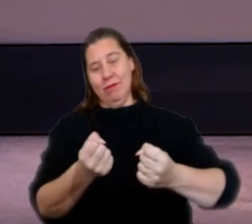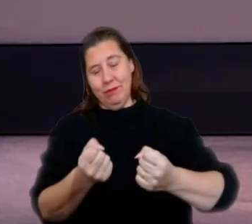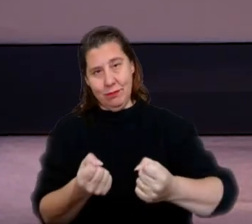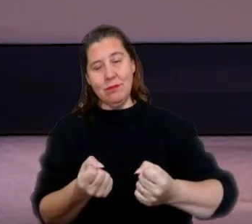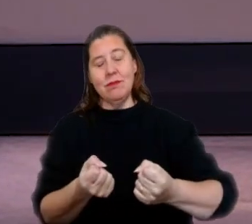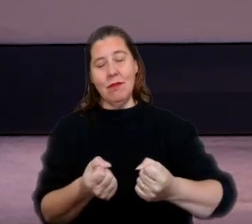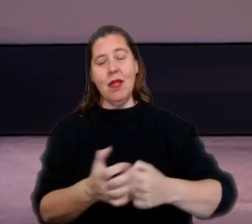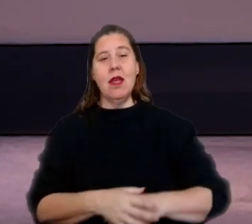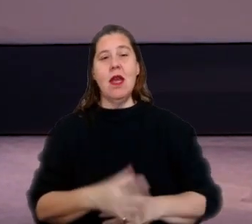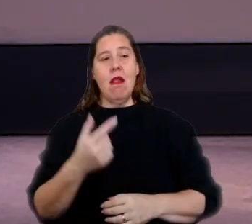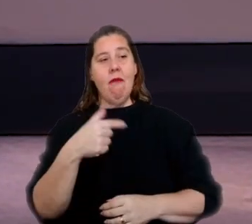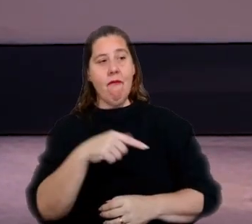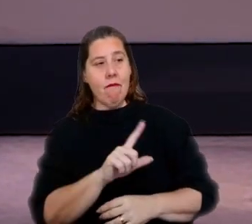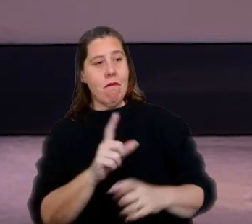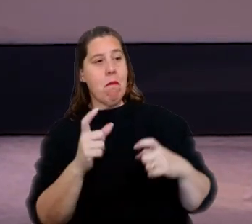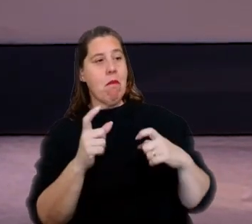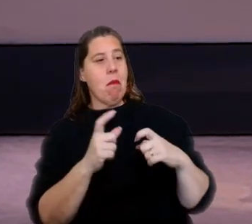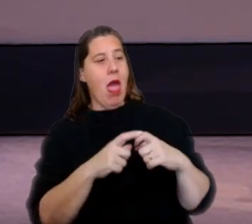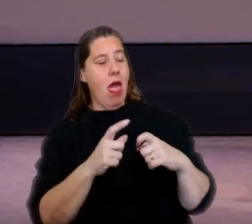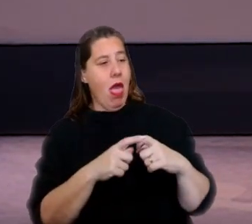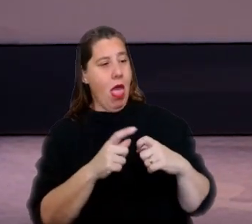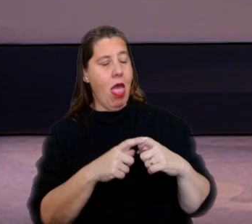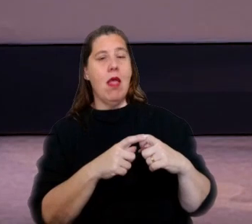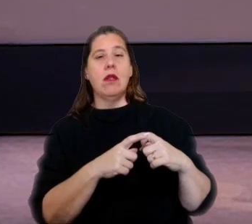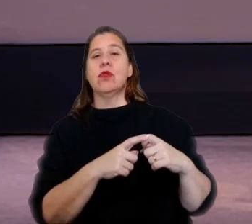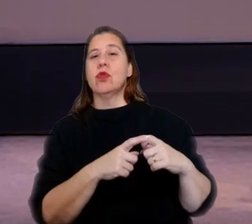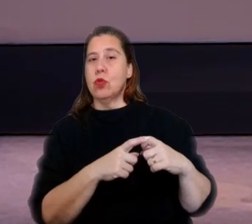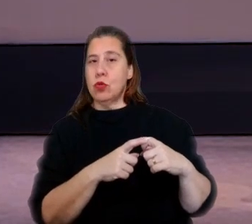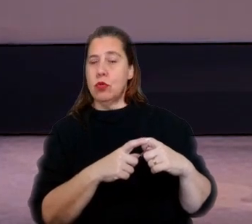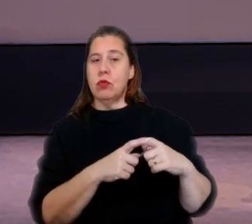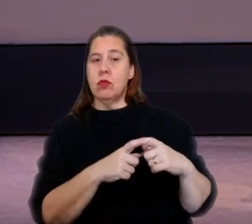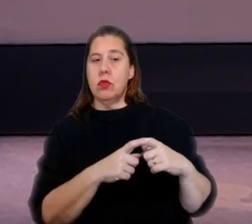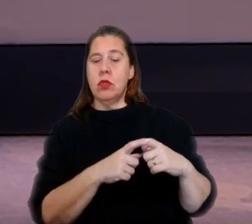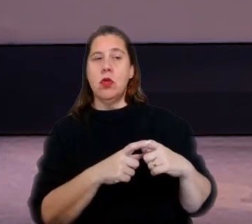quebra o braço e aí ele vai para o médico e o